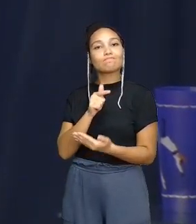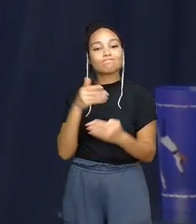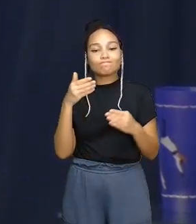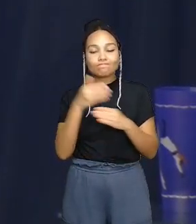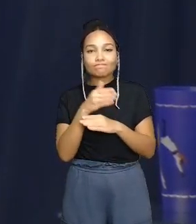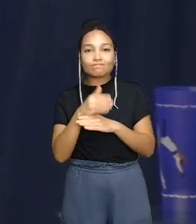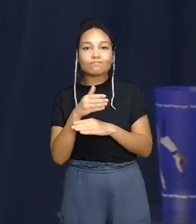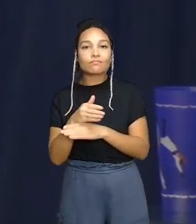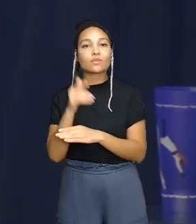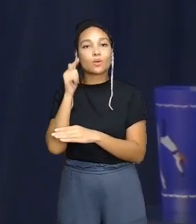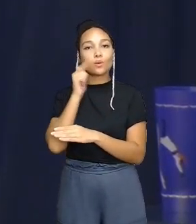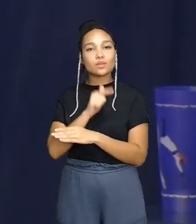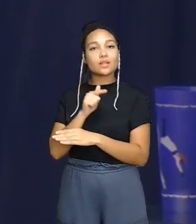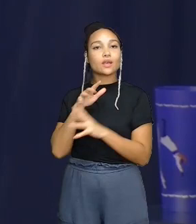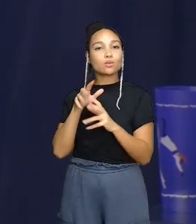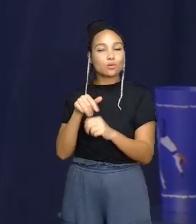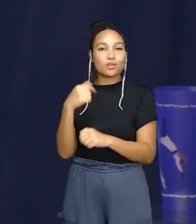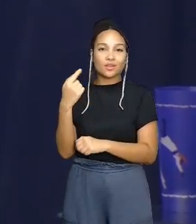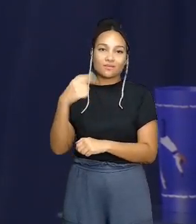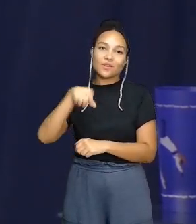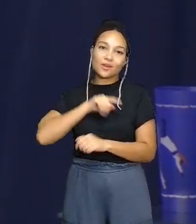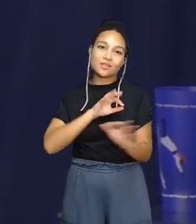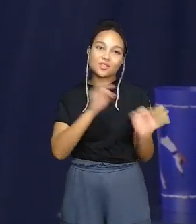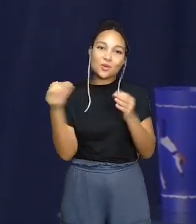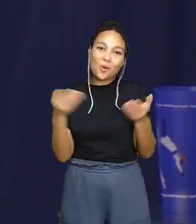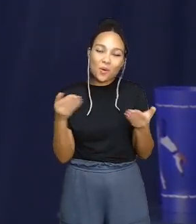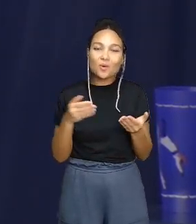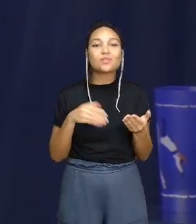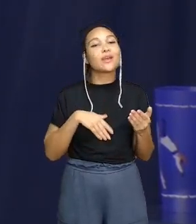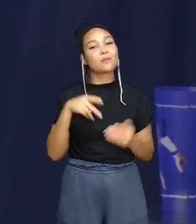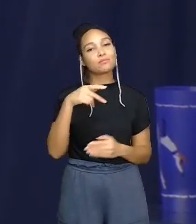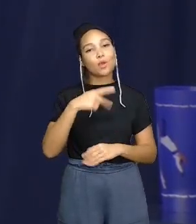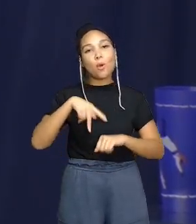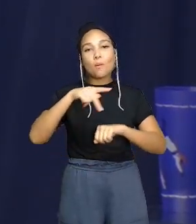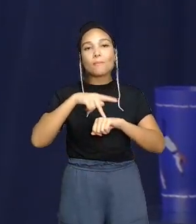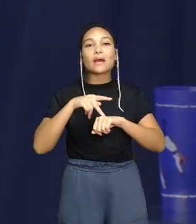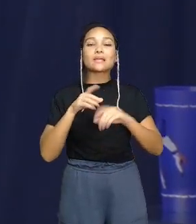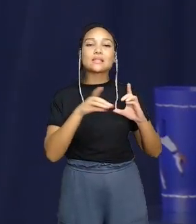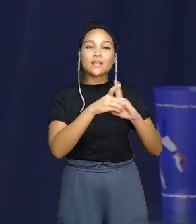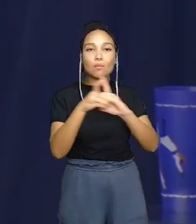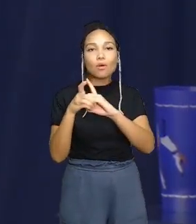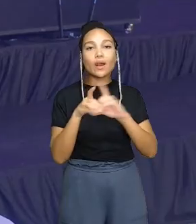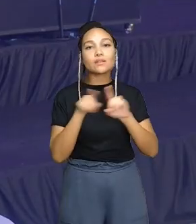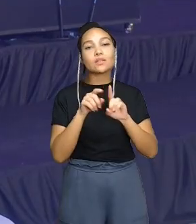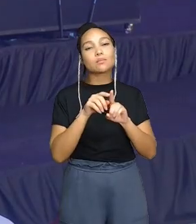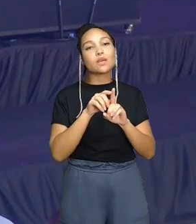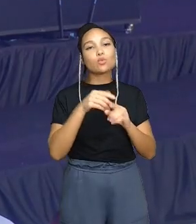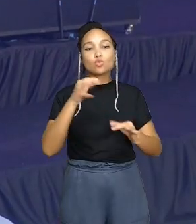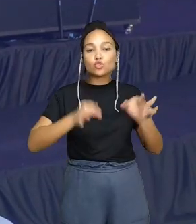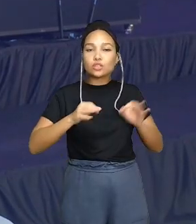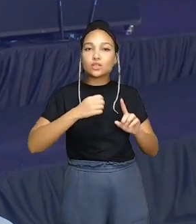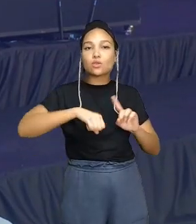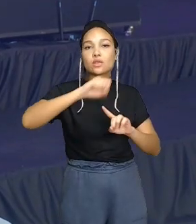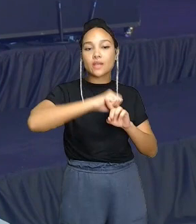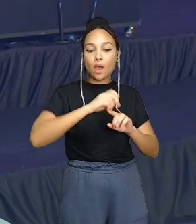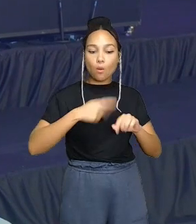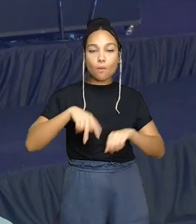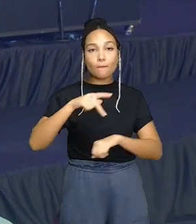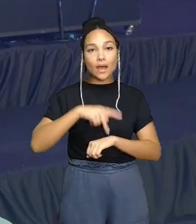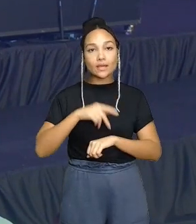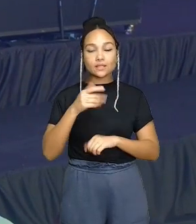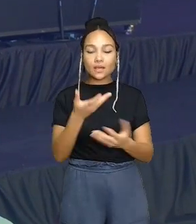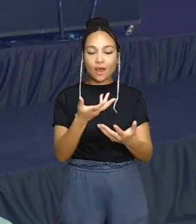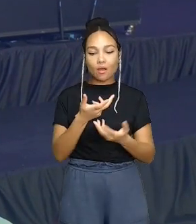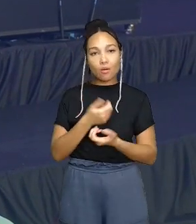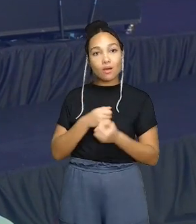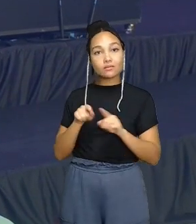aqui em todas as falas, né? Num país mais democrático, num país com mais justiça social, num país mais acolhedor para todo mundo e que tenha